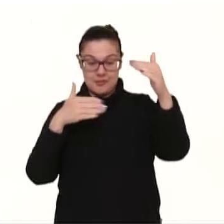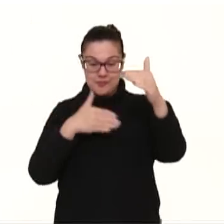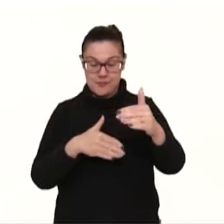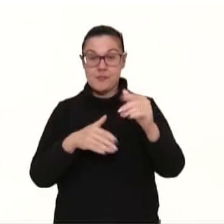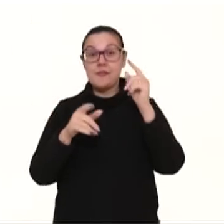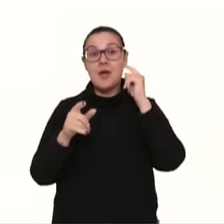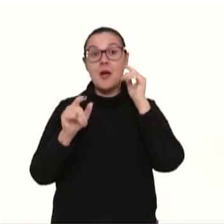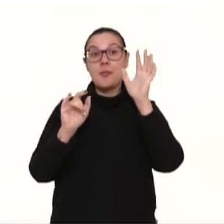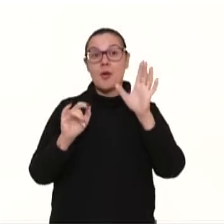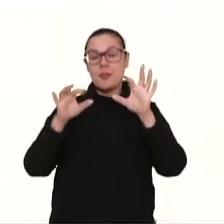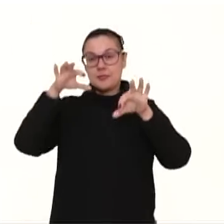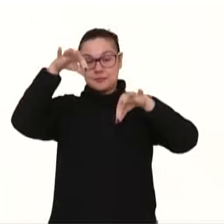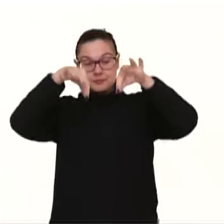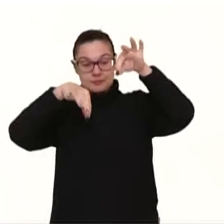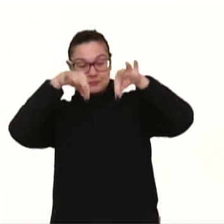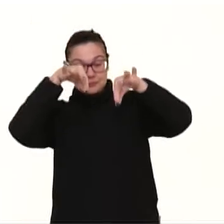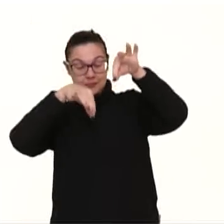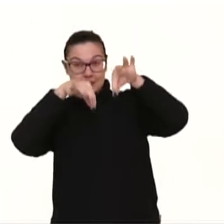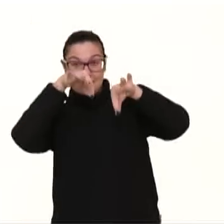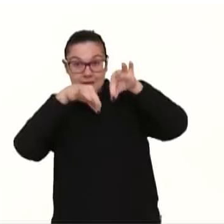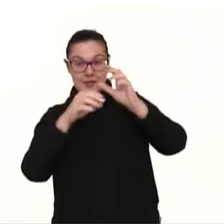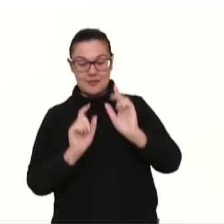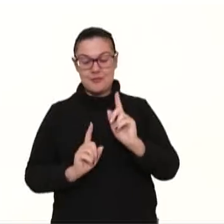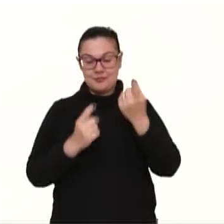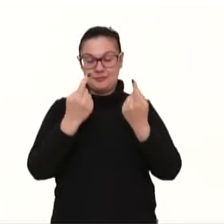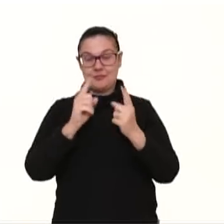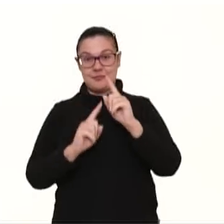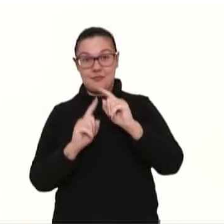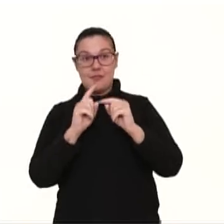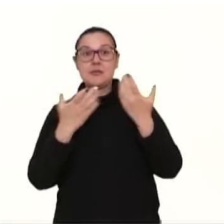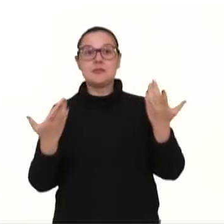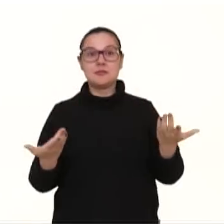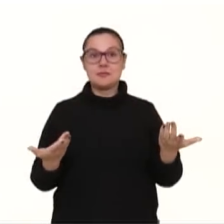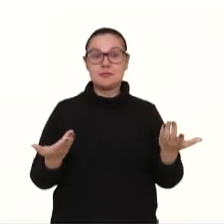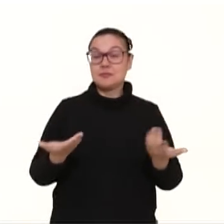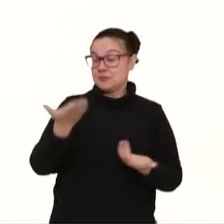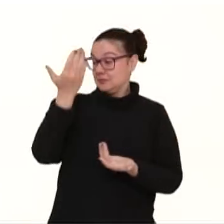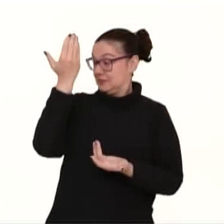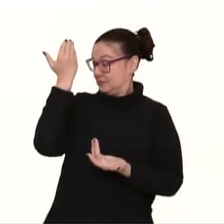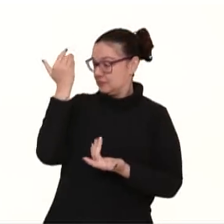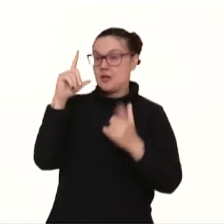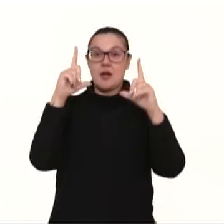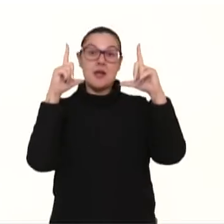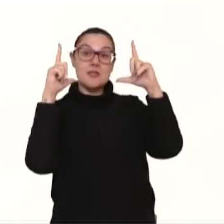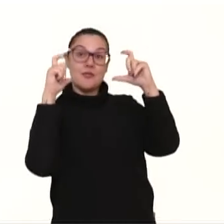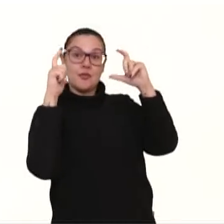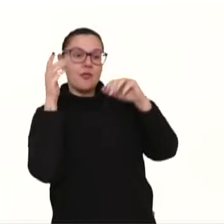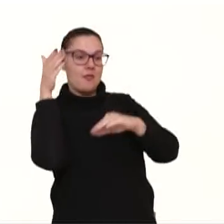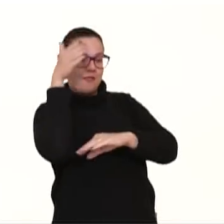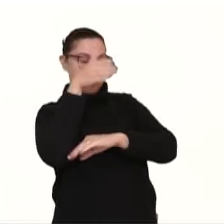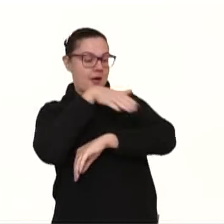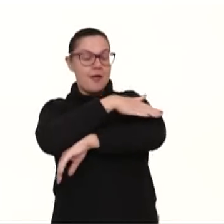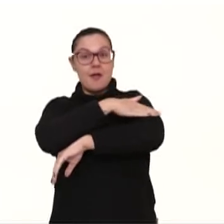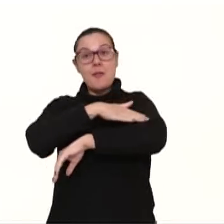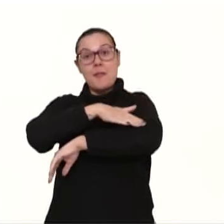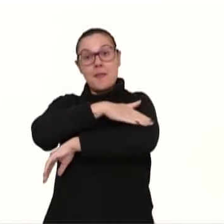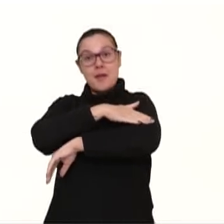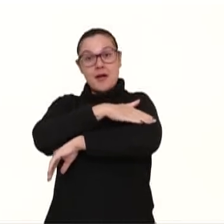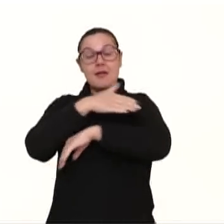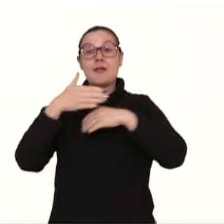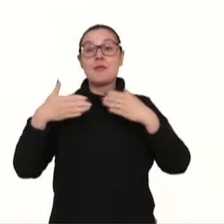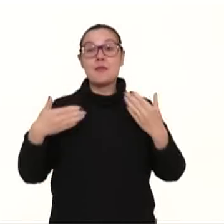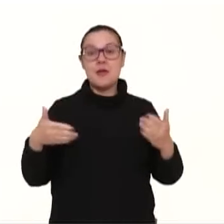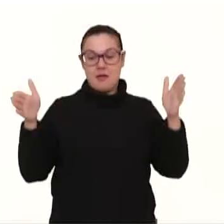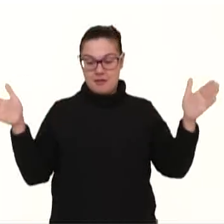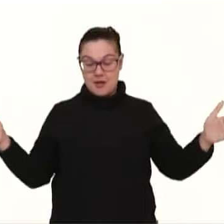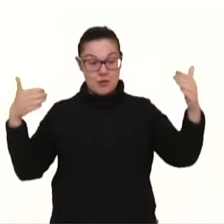são manipulados por um ator ou uma atriz. Então, esses fotógrafos que iam nas praças, a máquina deles